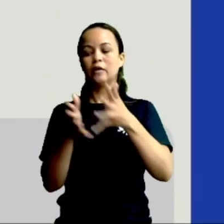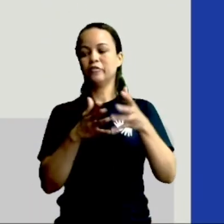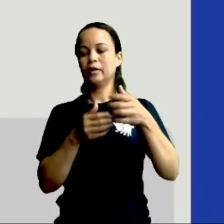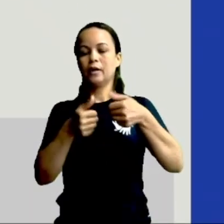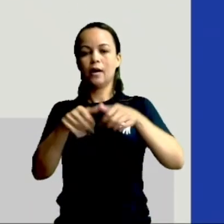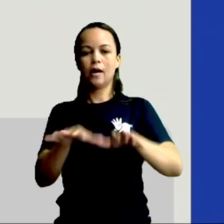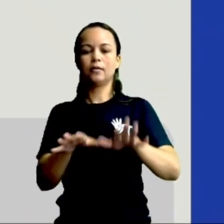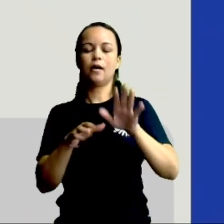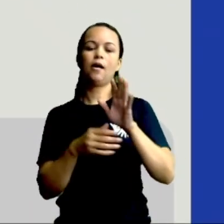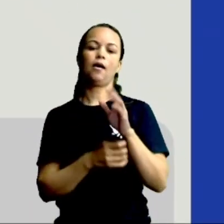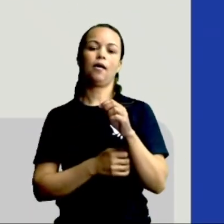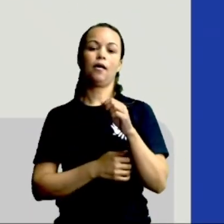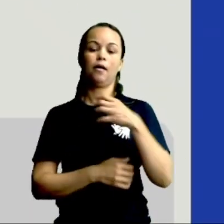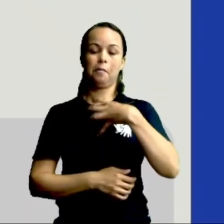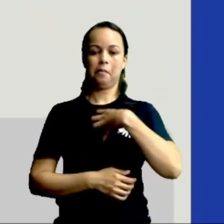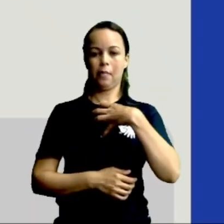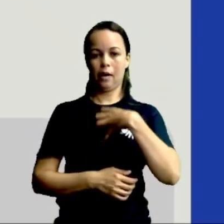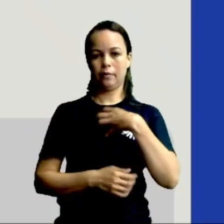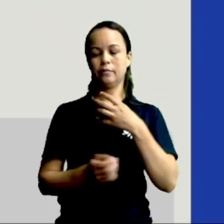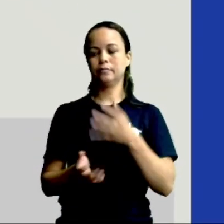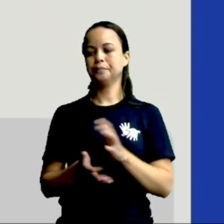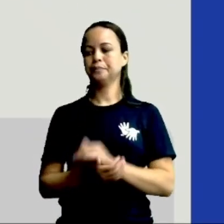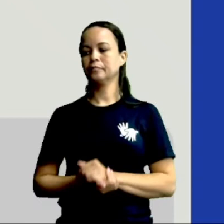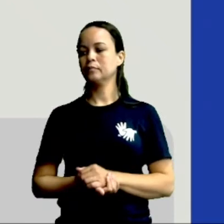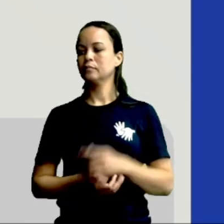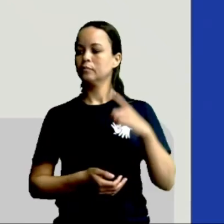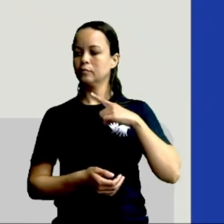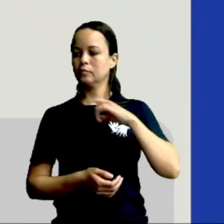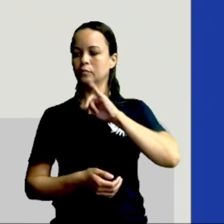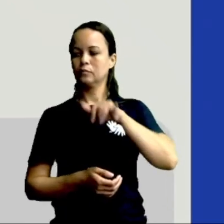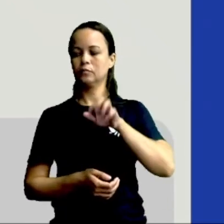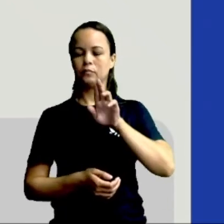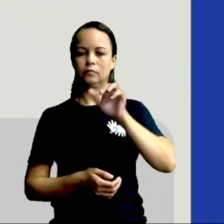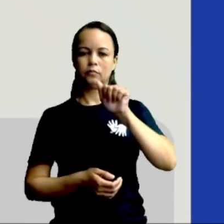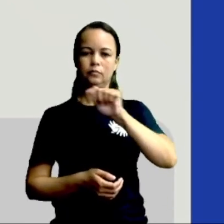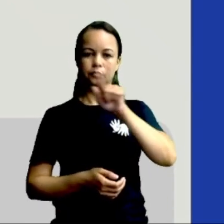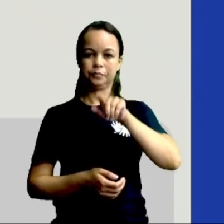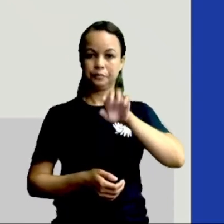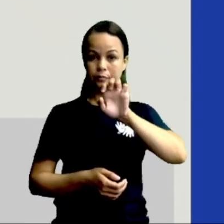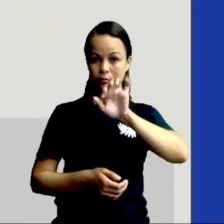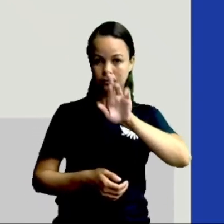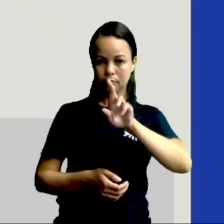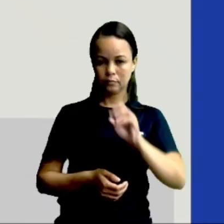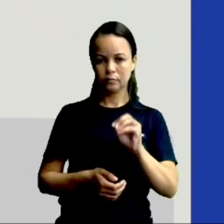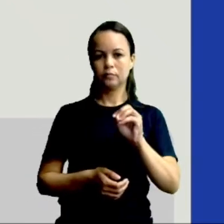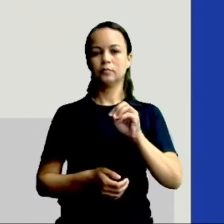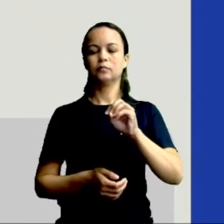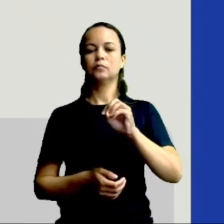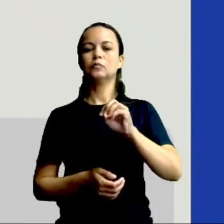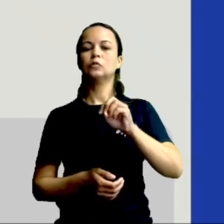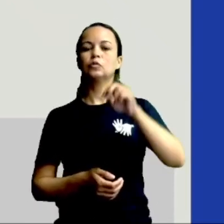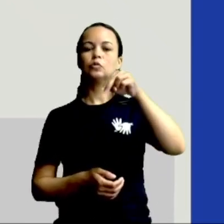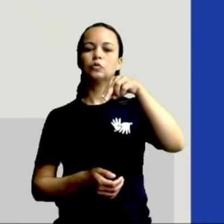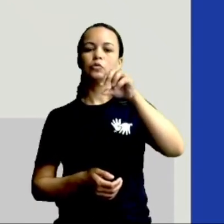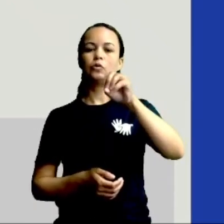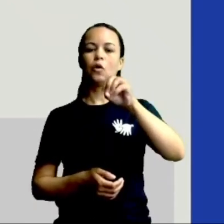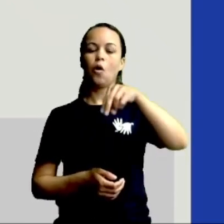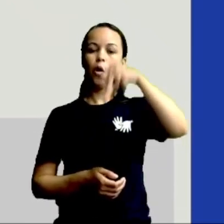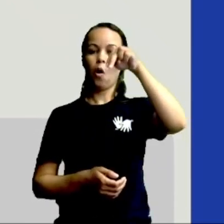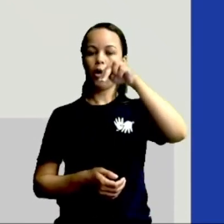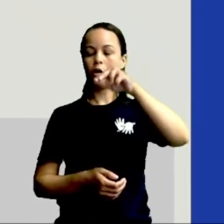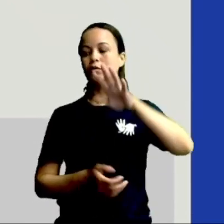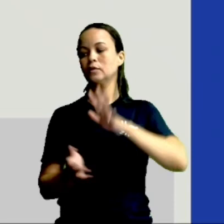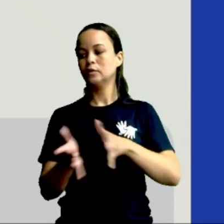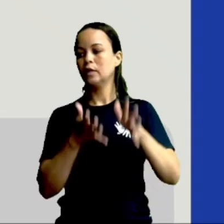Nós vamos ter também Juazeiro do Norte, que fica no Ceará, que é a principal cidade representante